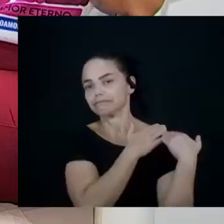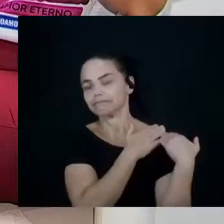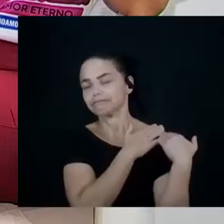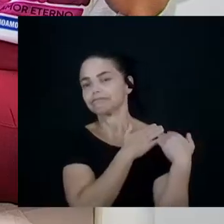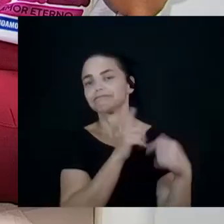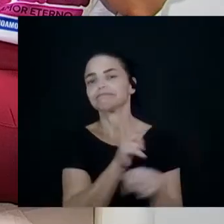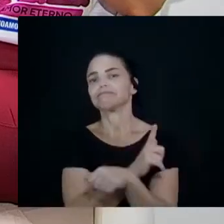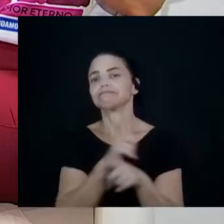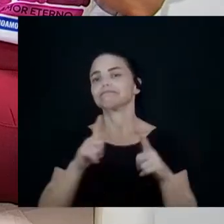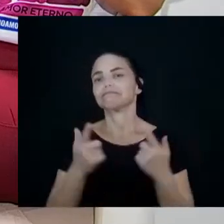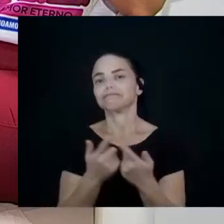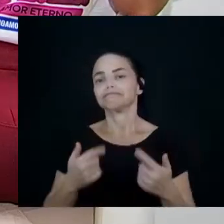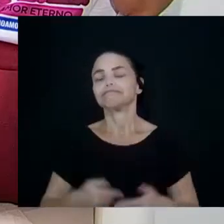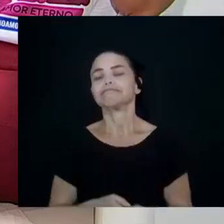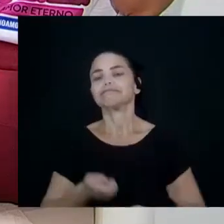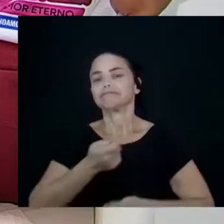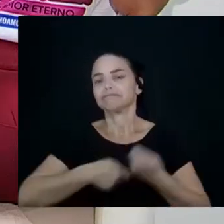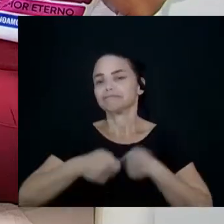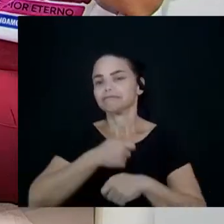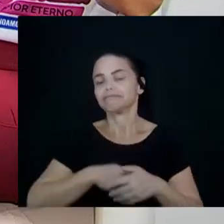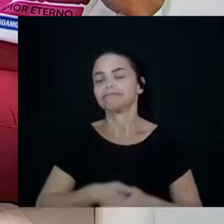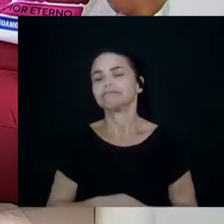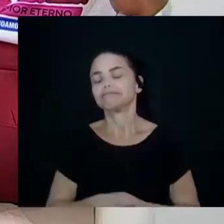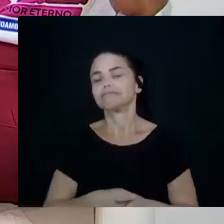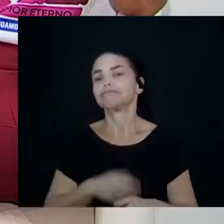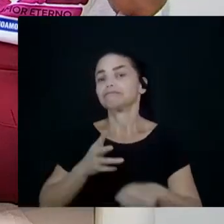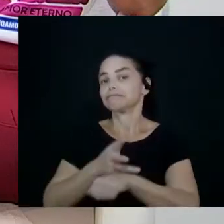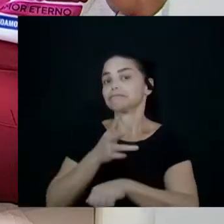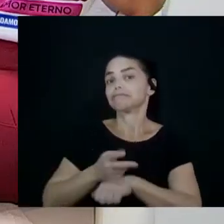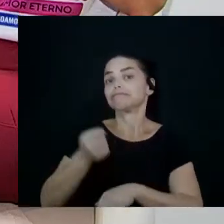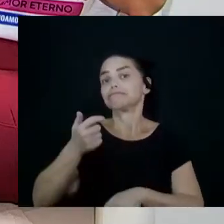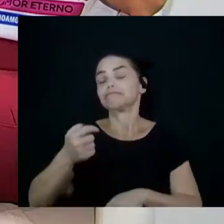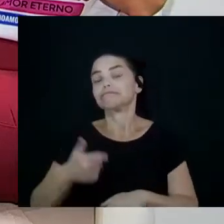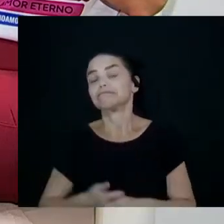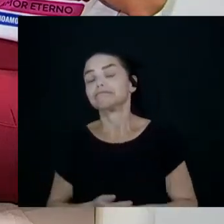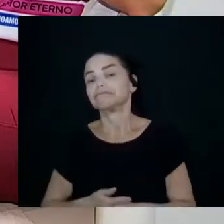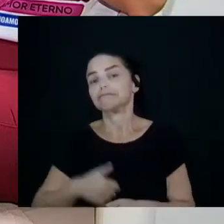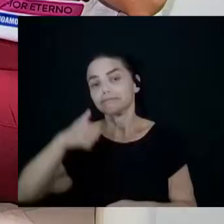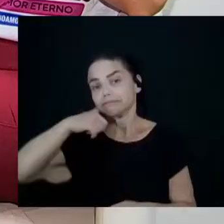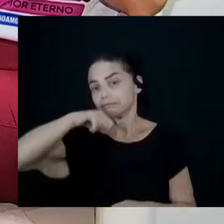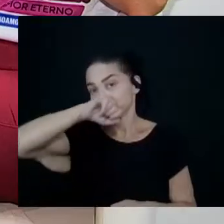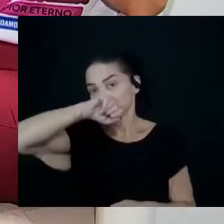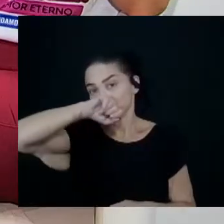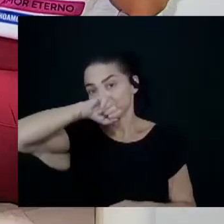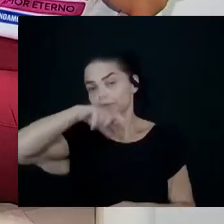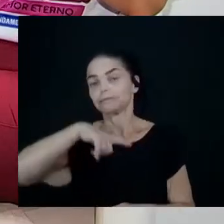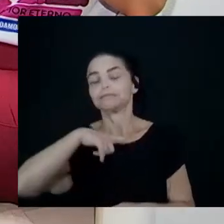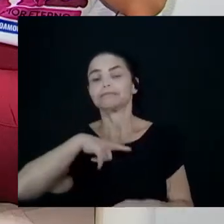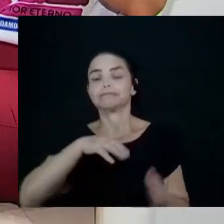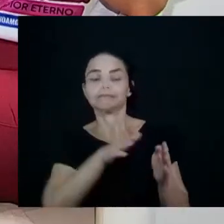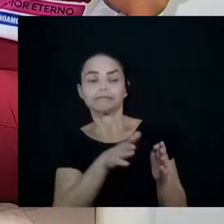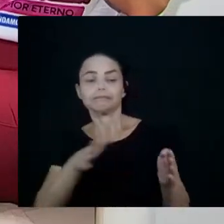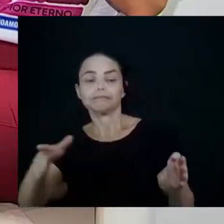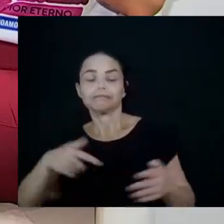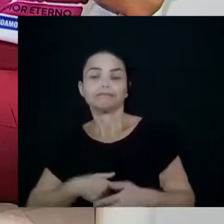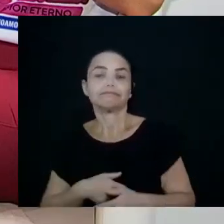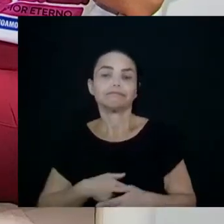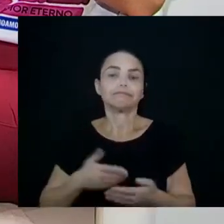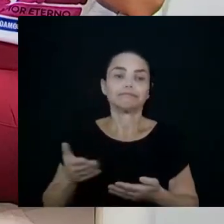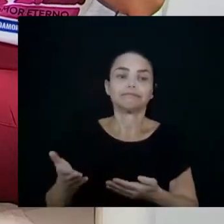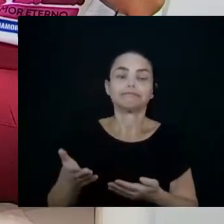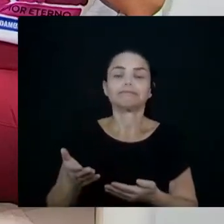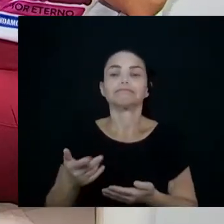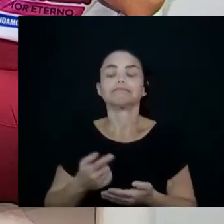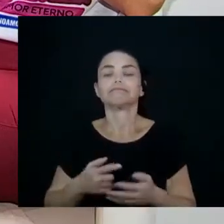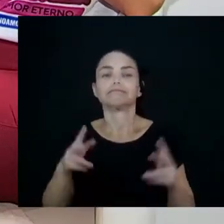grupo, administradora de um grupo, que no WhatsApp nós temos quase 500 mães. Então, assim, tem momentos que a gente tem que mediar, assim, alguns conflitos. Por